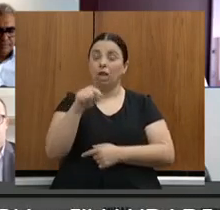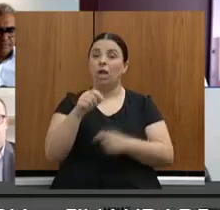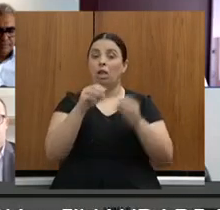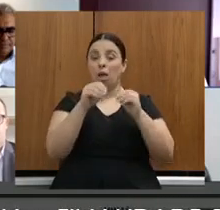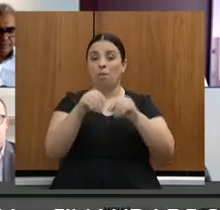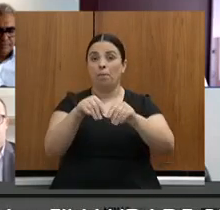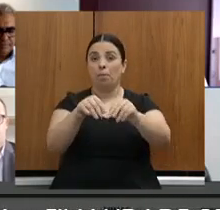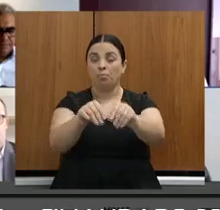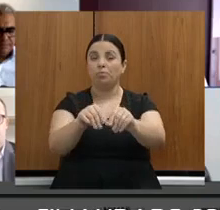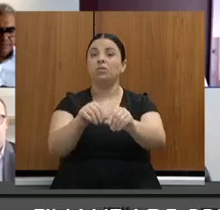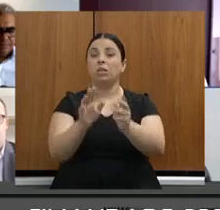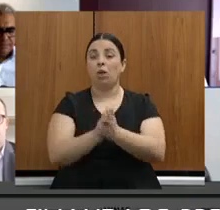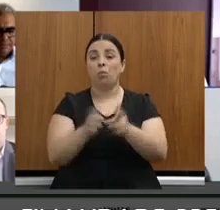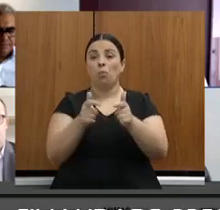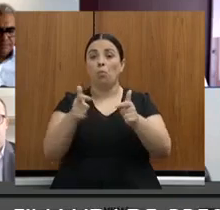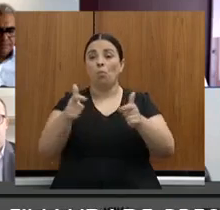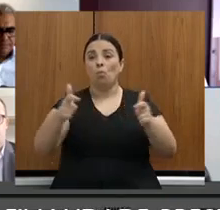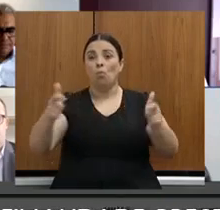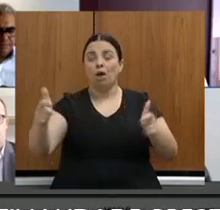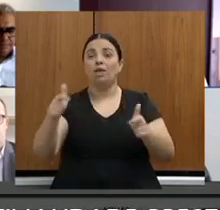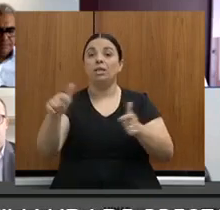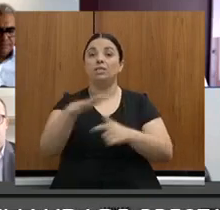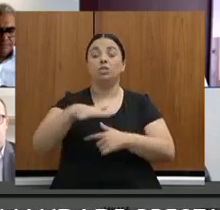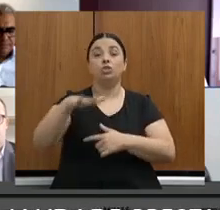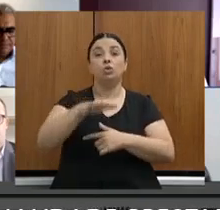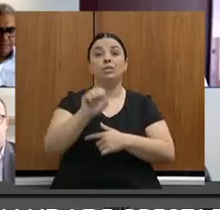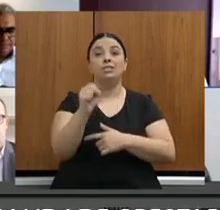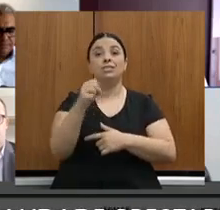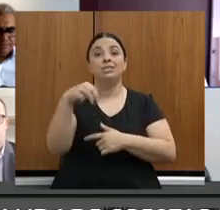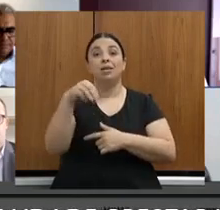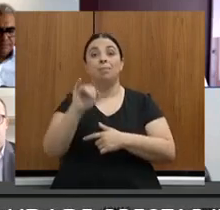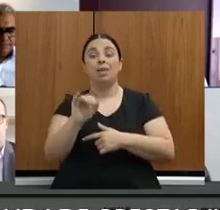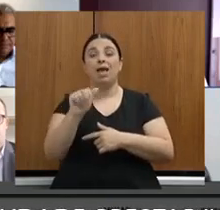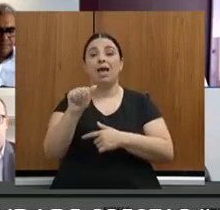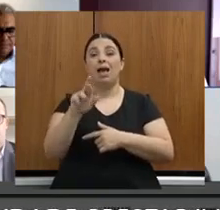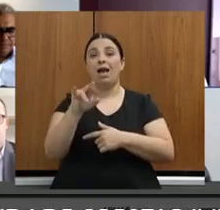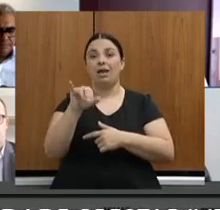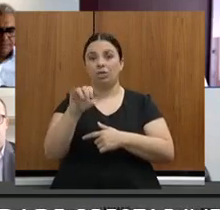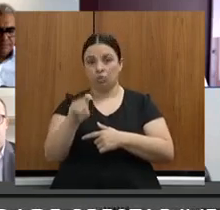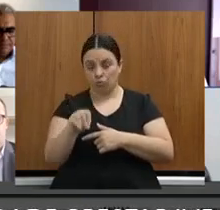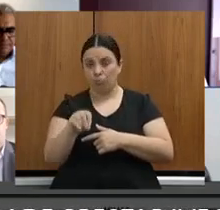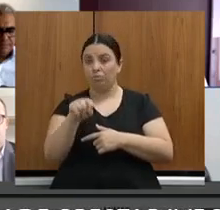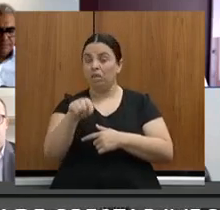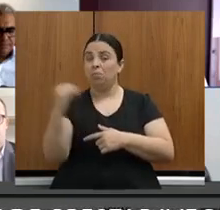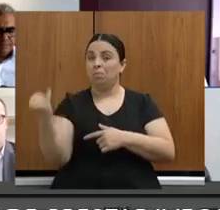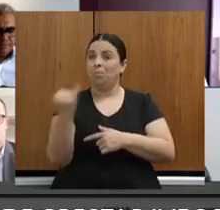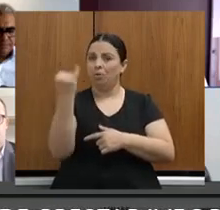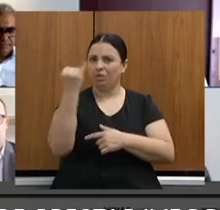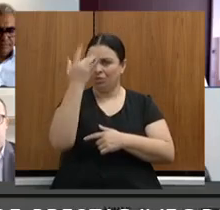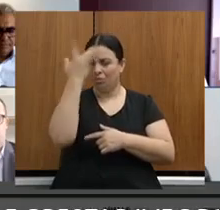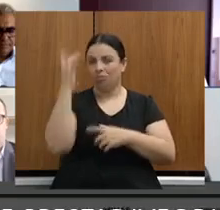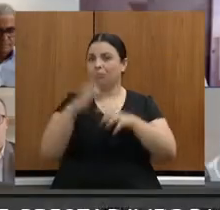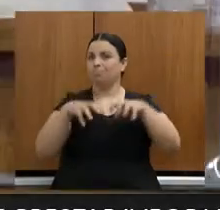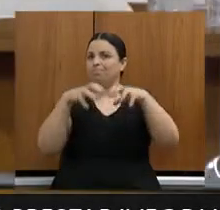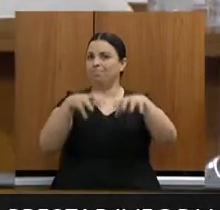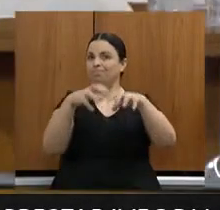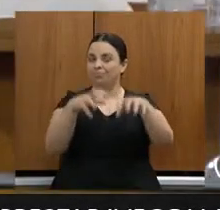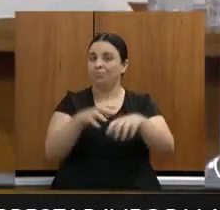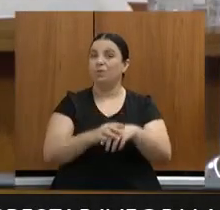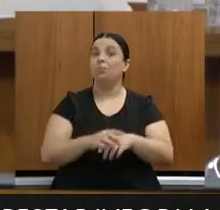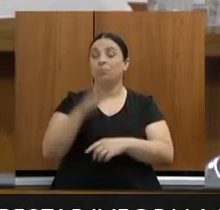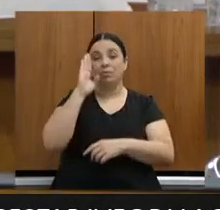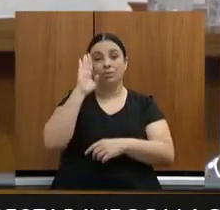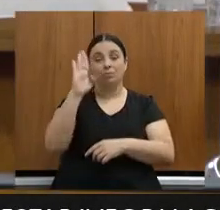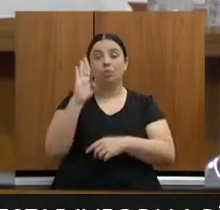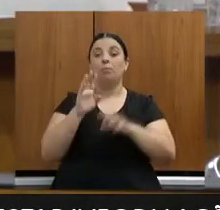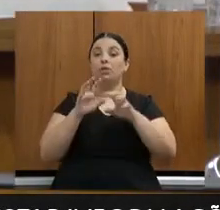especialmente as regiões do semiárido e tem sido muito importante para os nossos agricultores especialmente também os